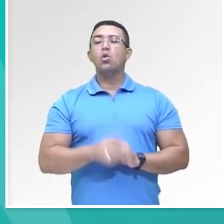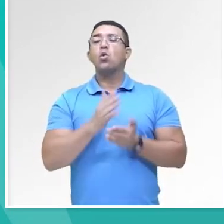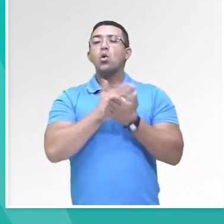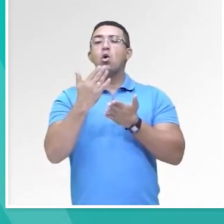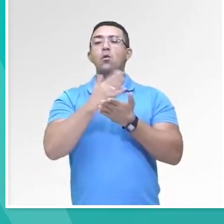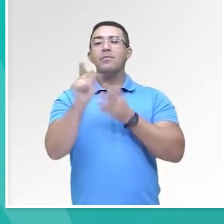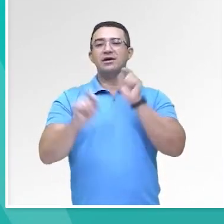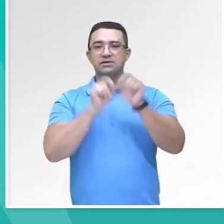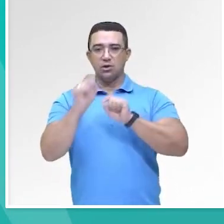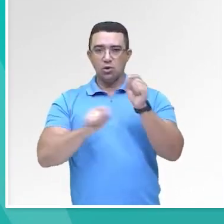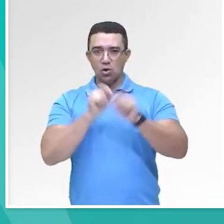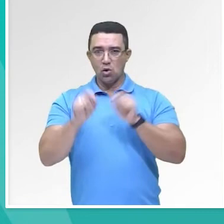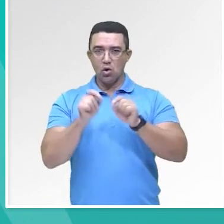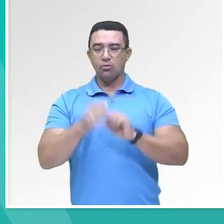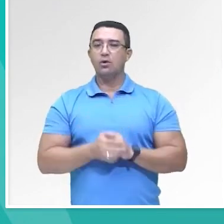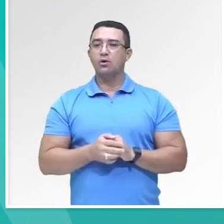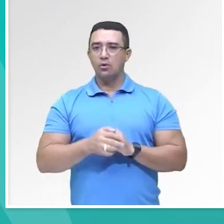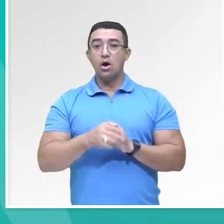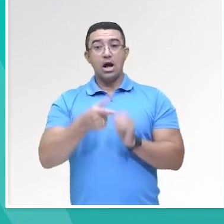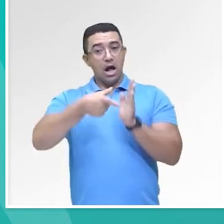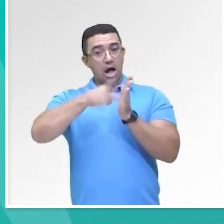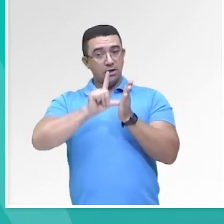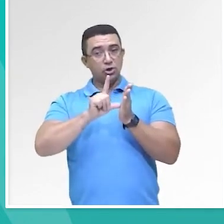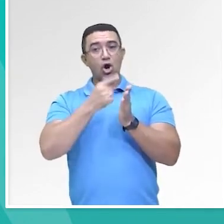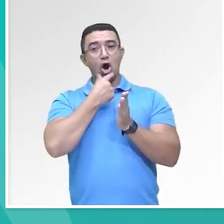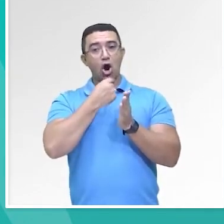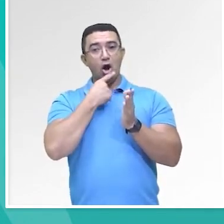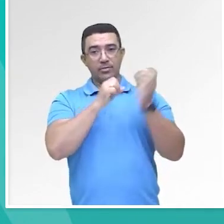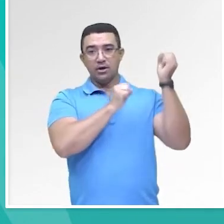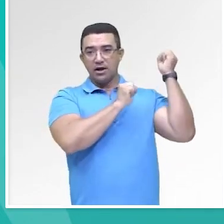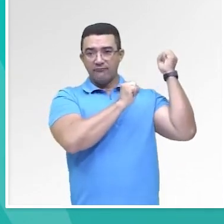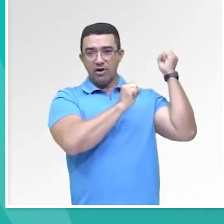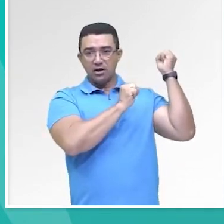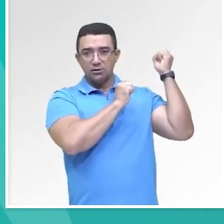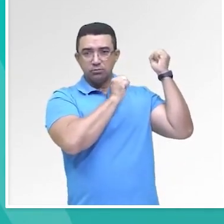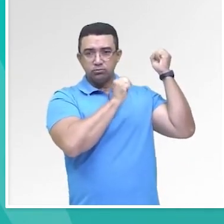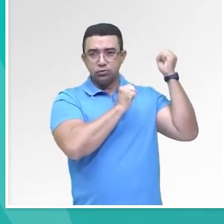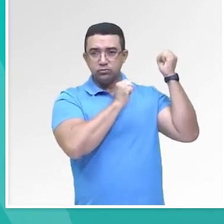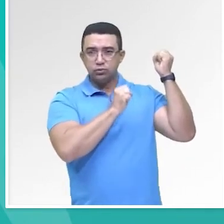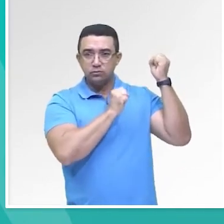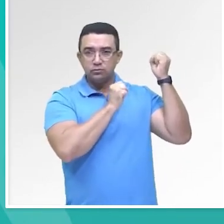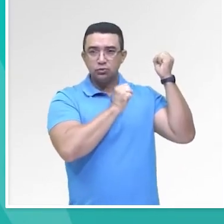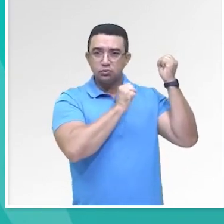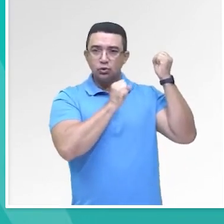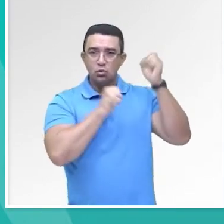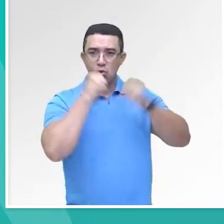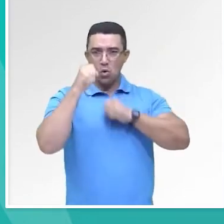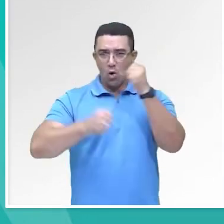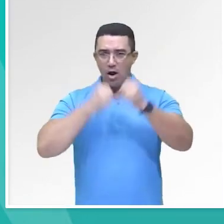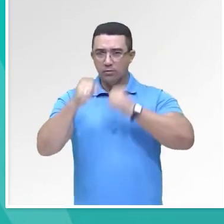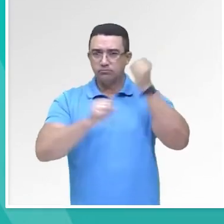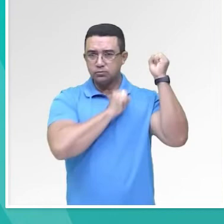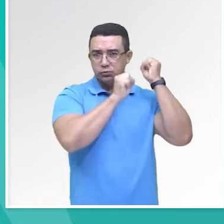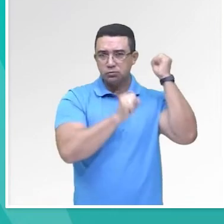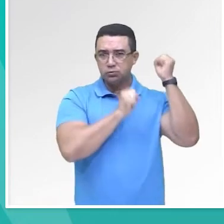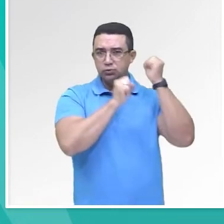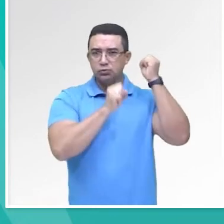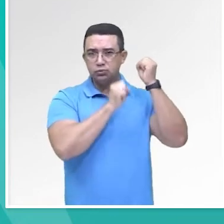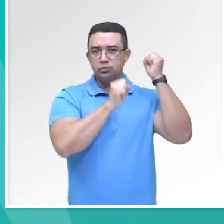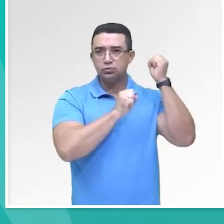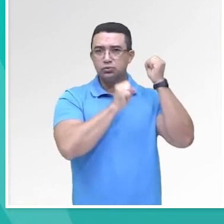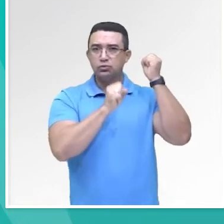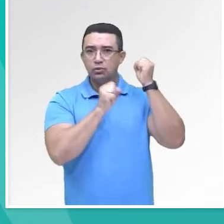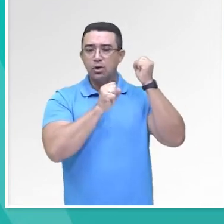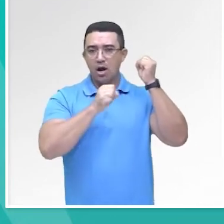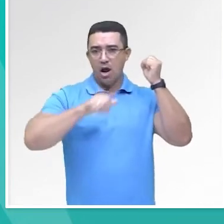com esta corrida, onde o nosso atleta ele já coloca aqui a vara na mão, né, no canto que